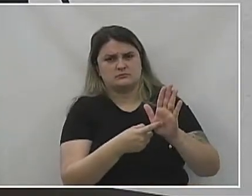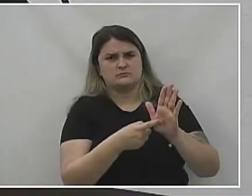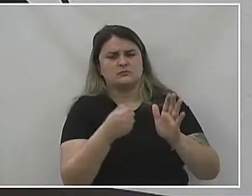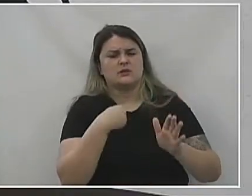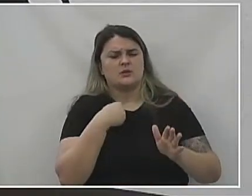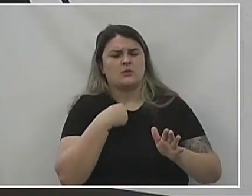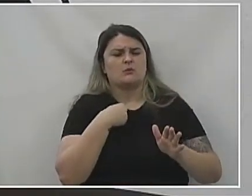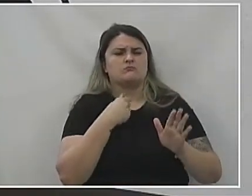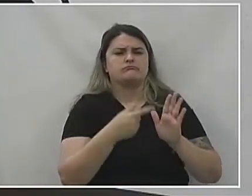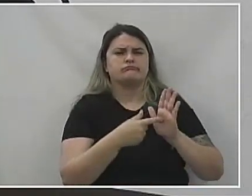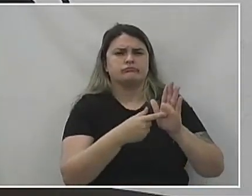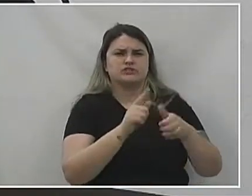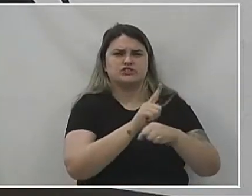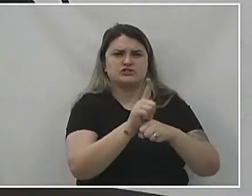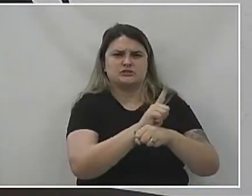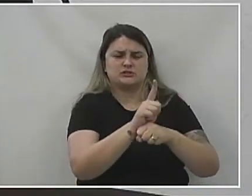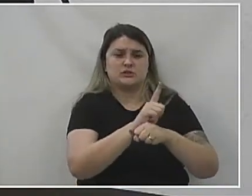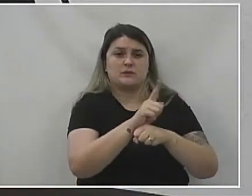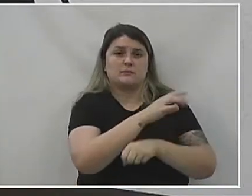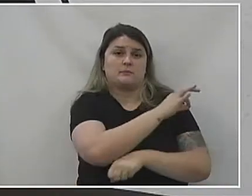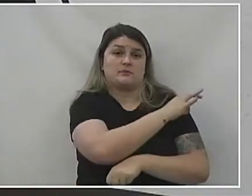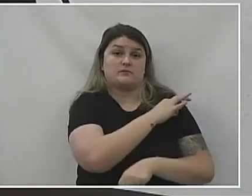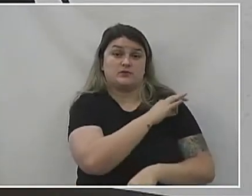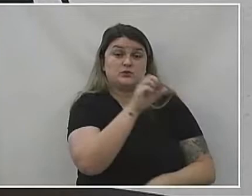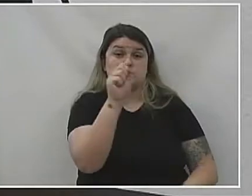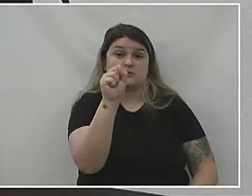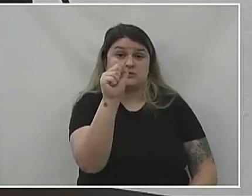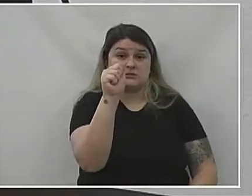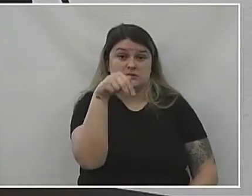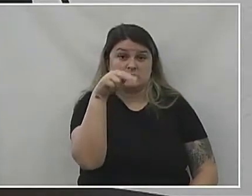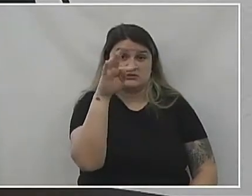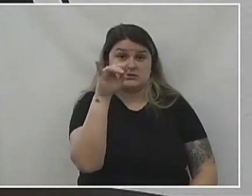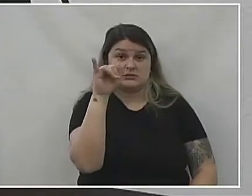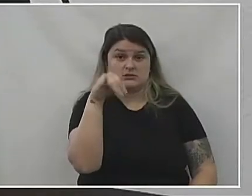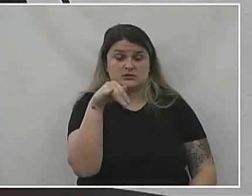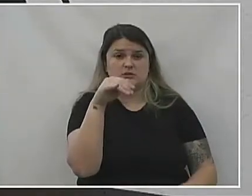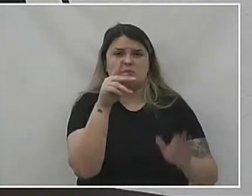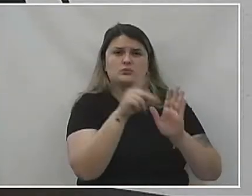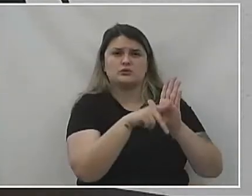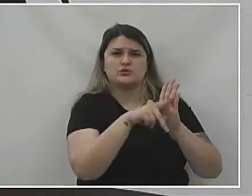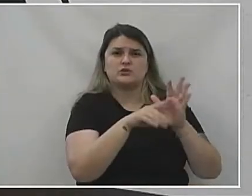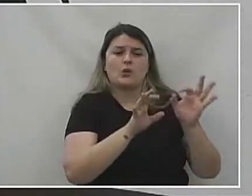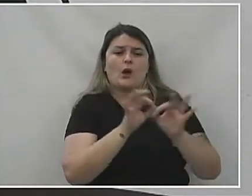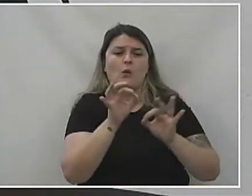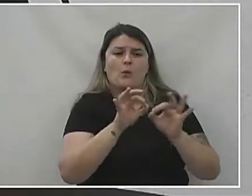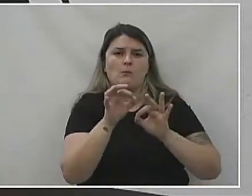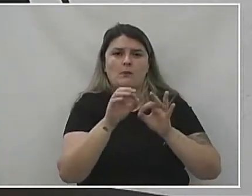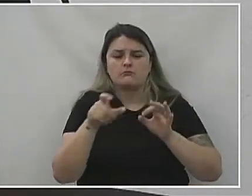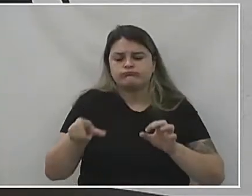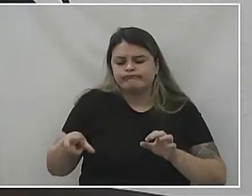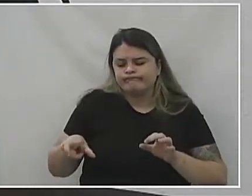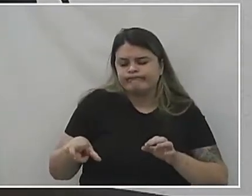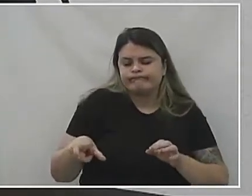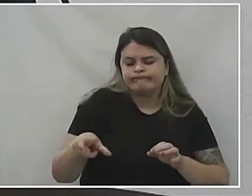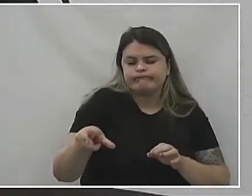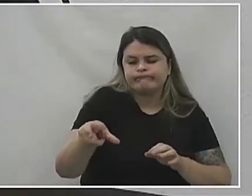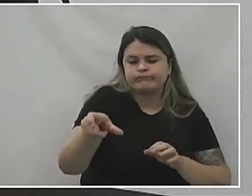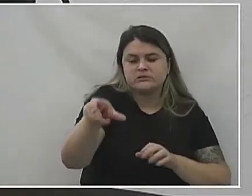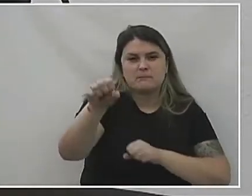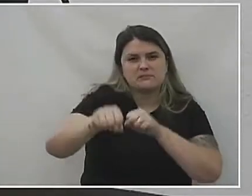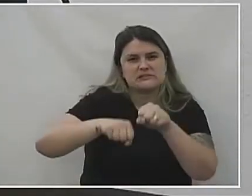estávamos na gestão do prefeito de cetim um projeto para a criação na ciclovia naquela região